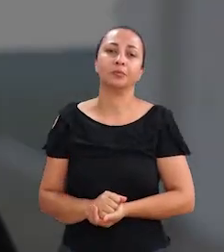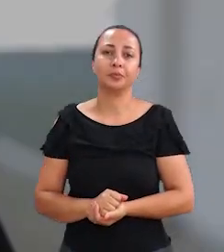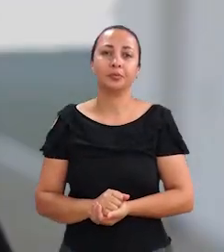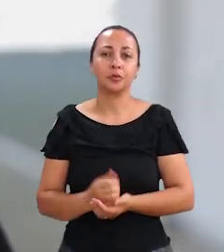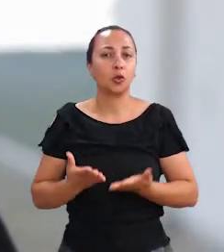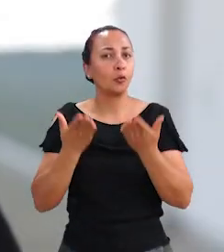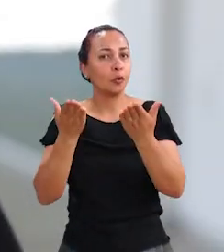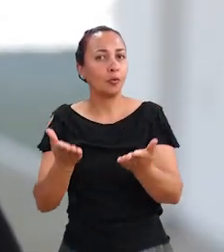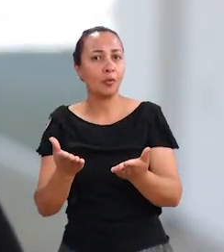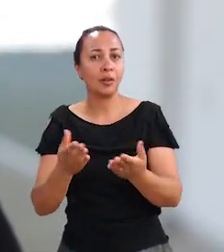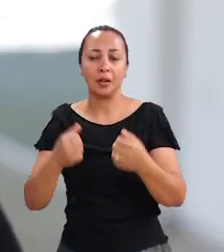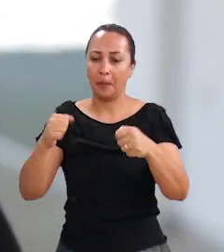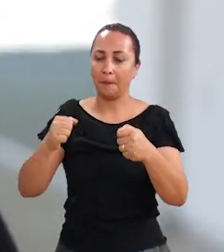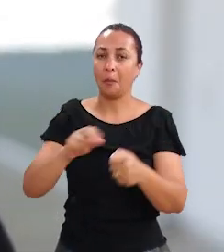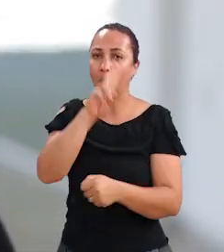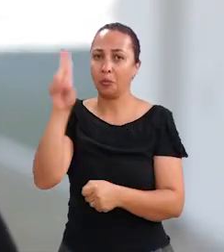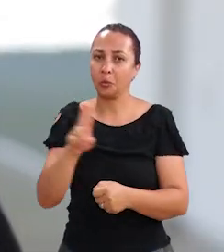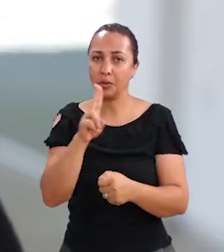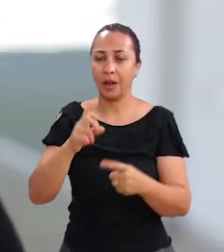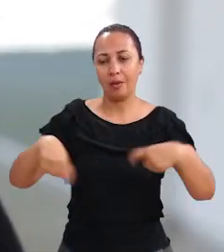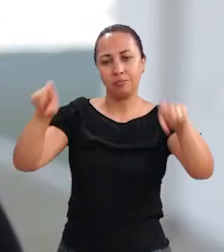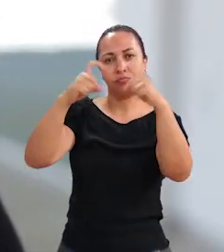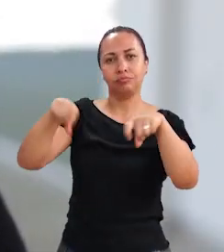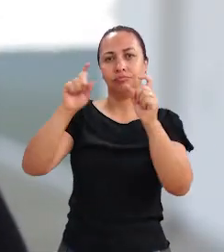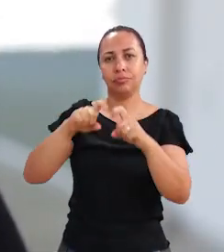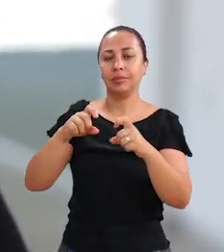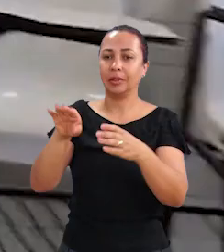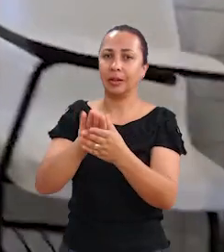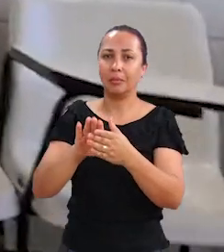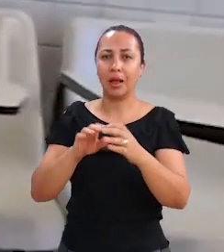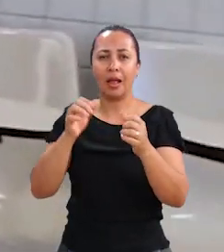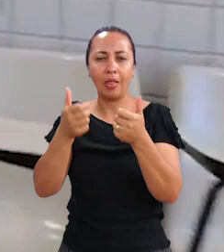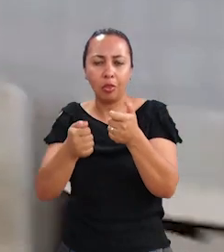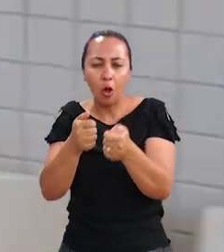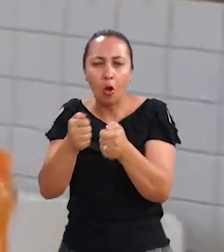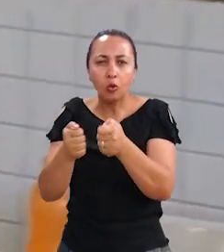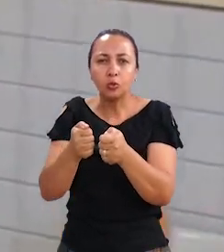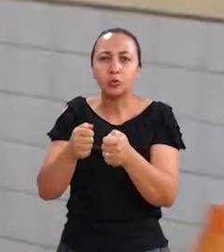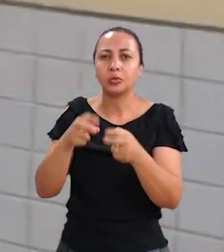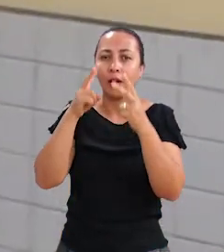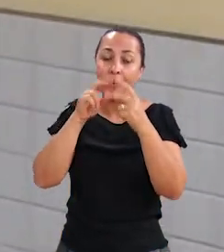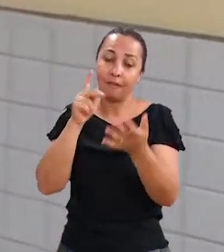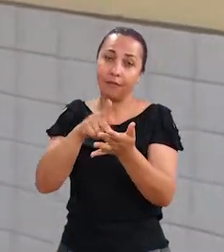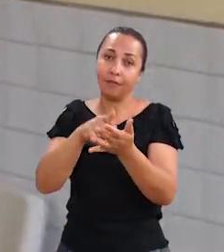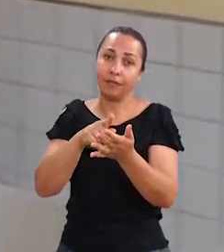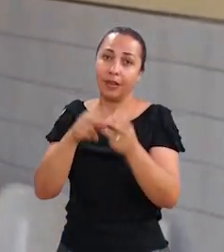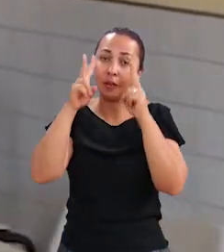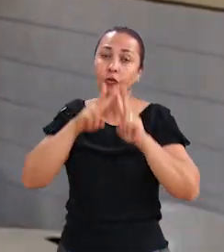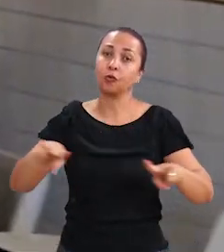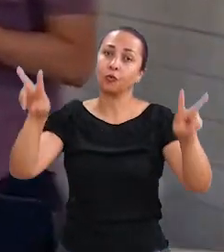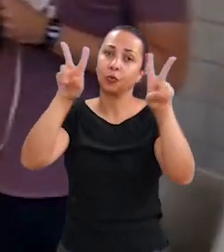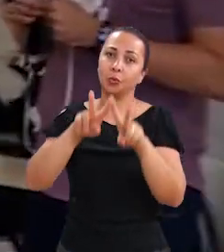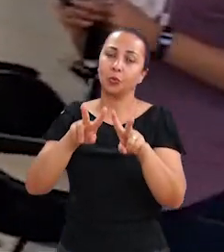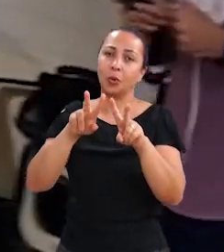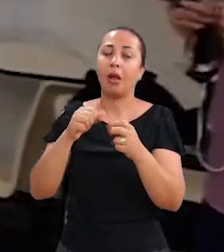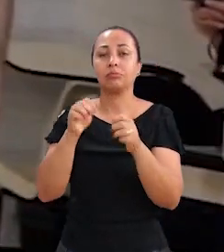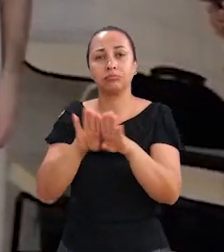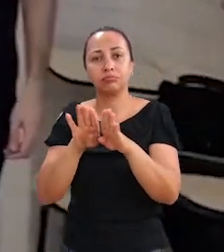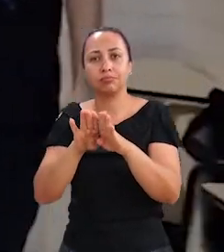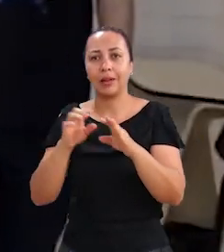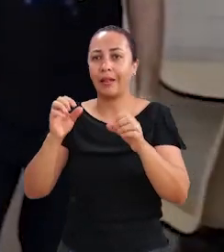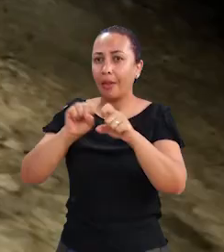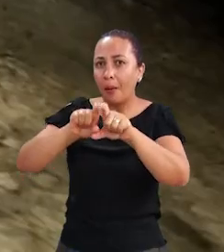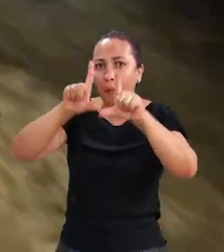A gente oferece possibilidades de utilizar computação gráfica, tecnologia de videogame, realidade virtual, com óculos de